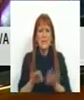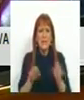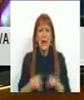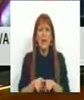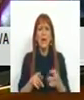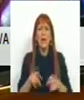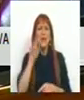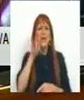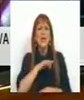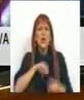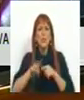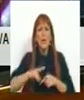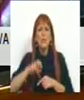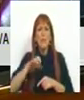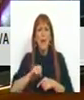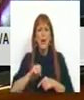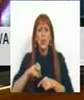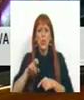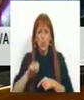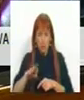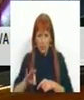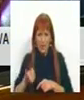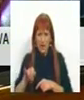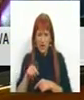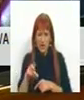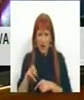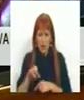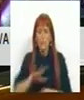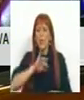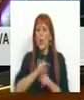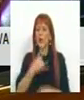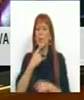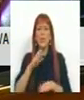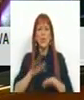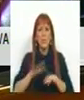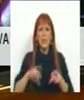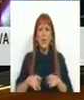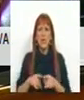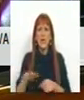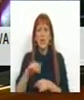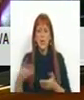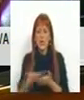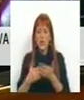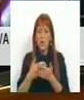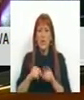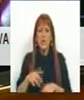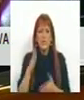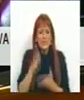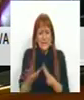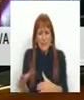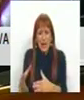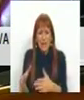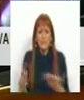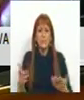defendia então o deputado Marcos Prestrelo. Uma outra questão relativamente à zona económica exclusiva